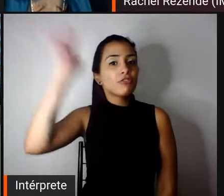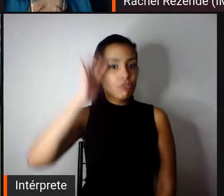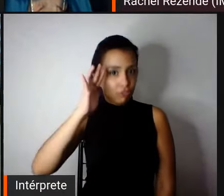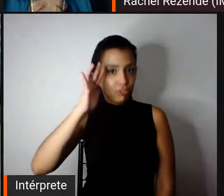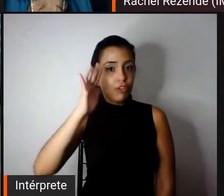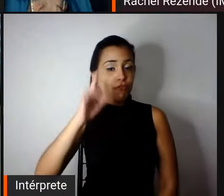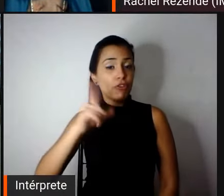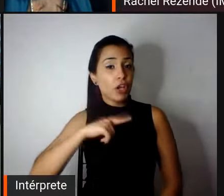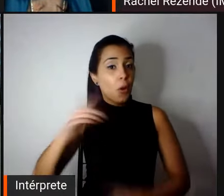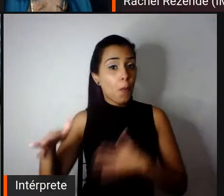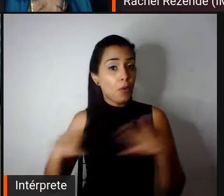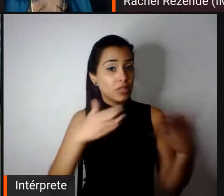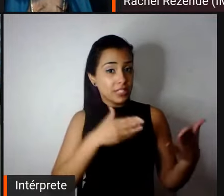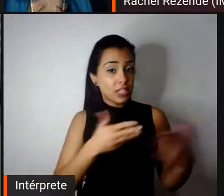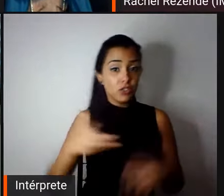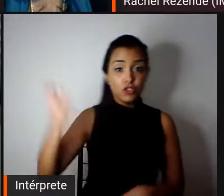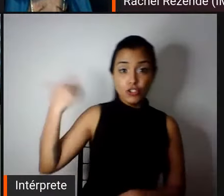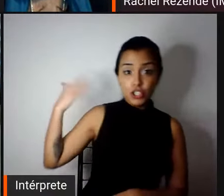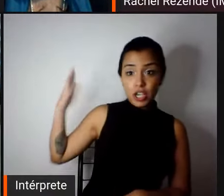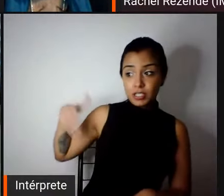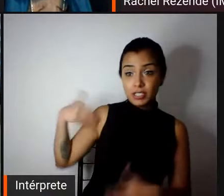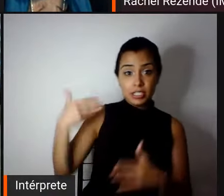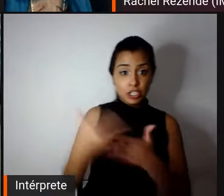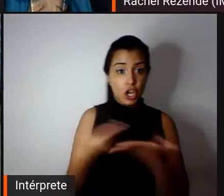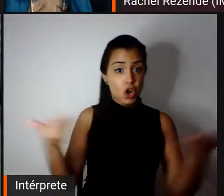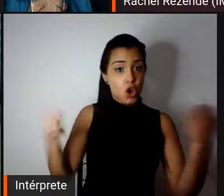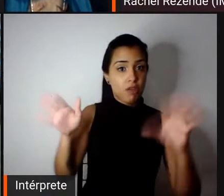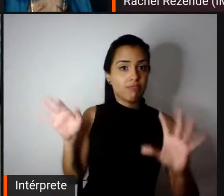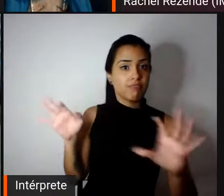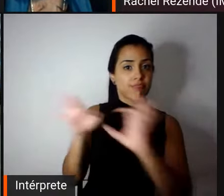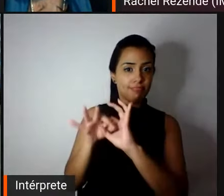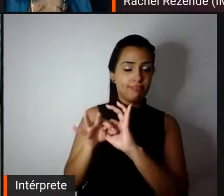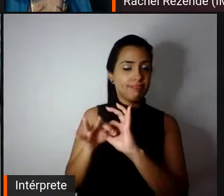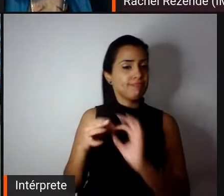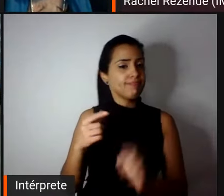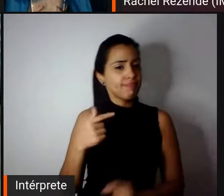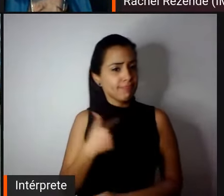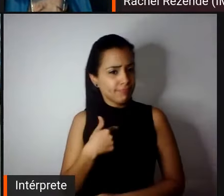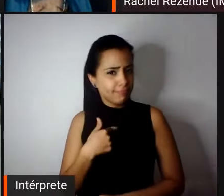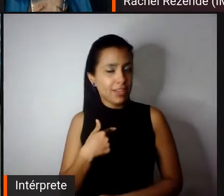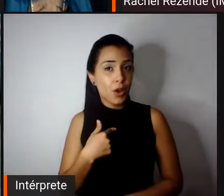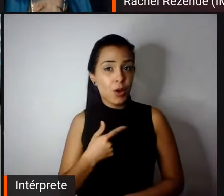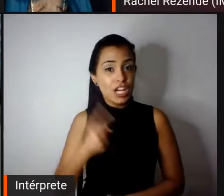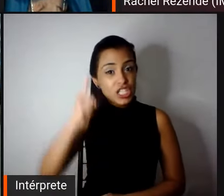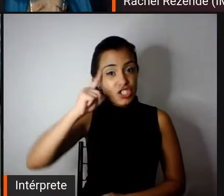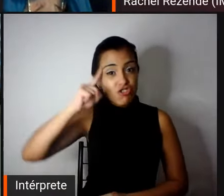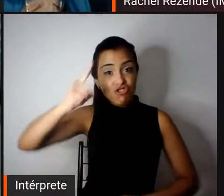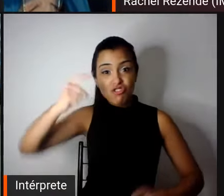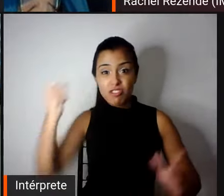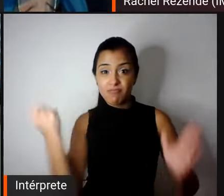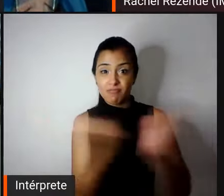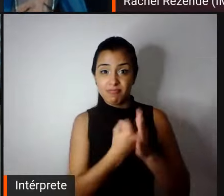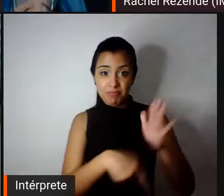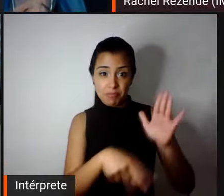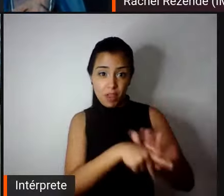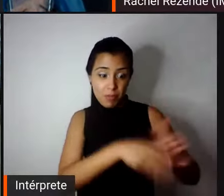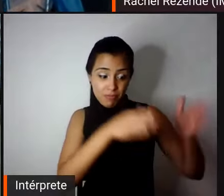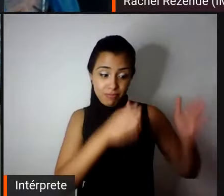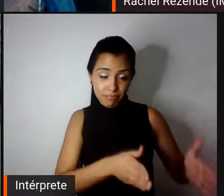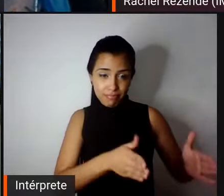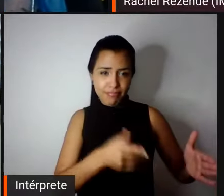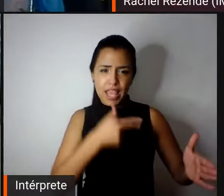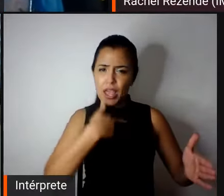processo presente. Né? Então, eu acho que isso não é datado, não ficará datado e será,